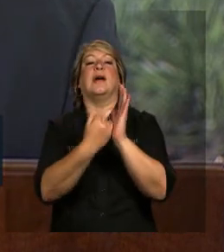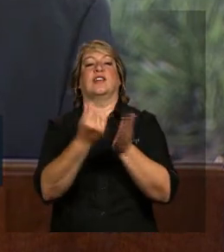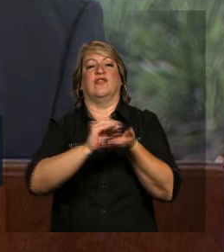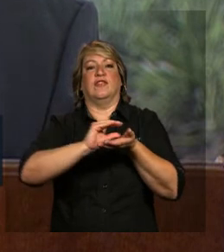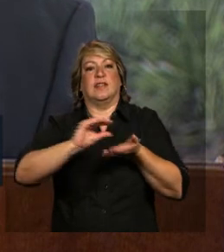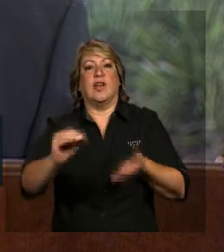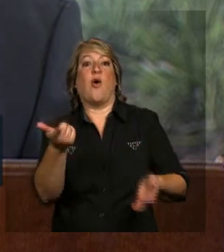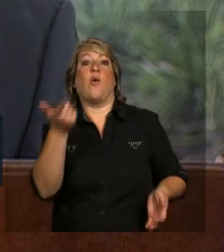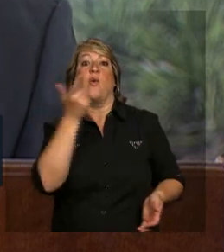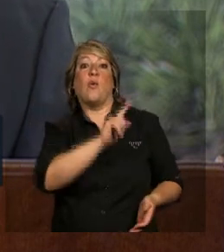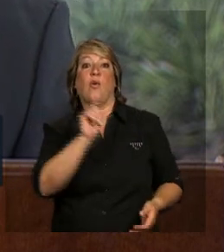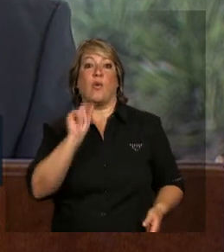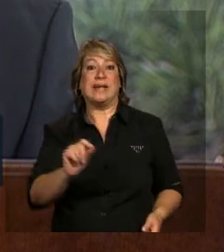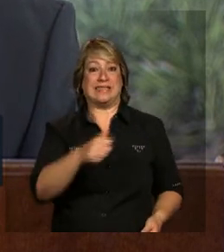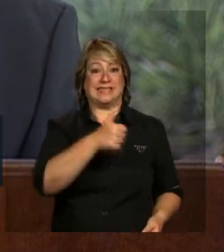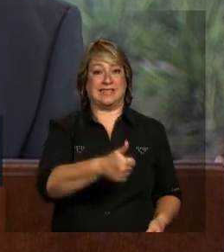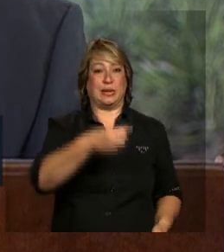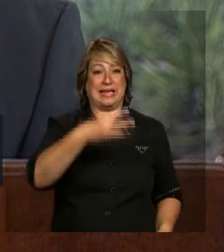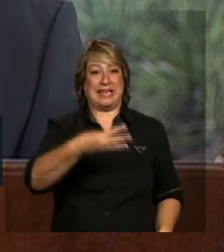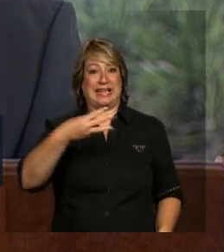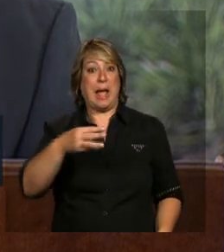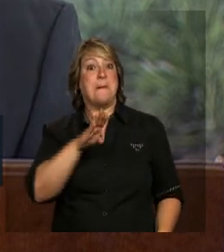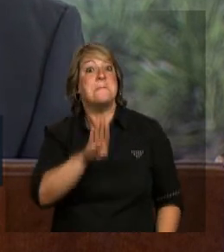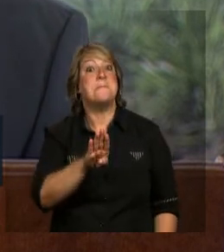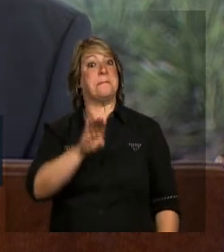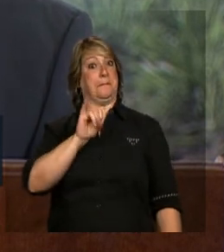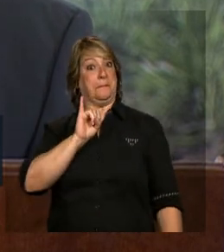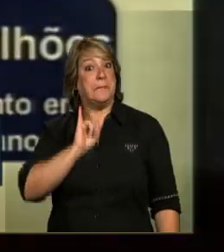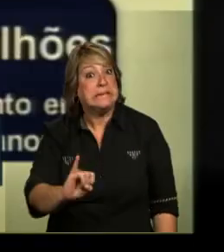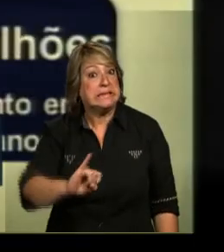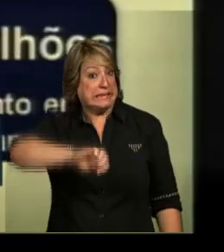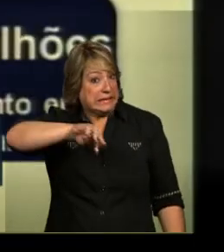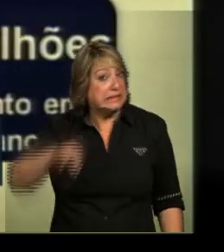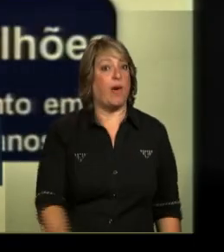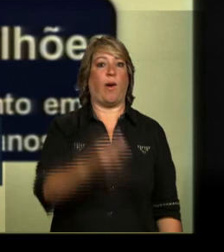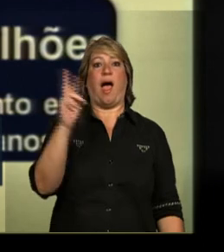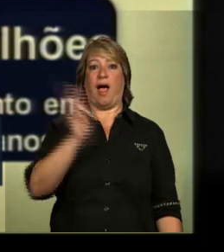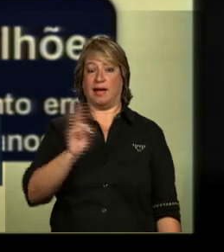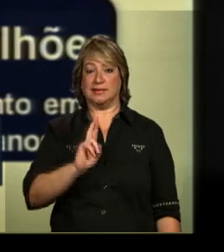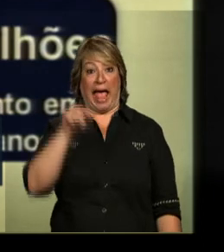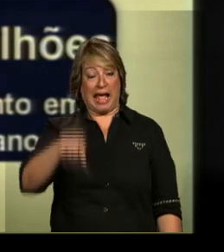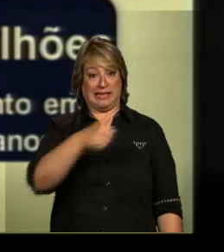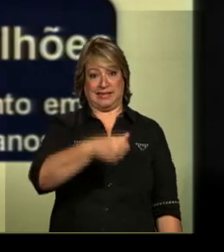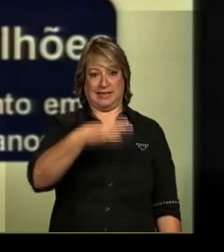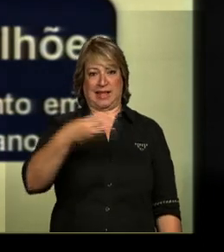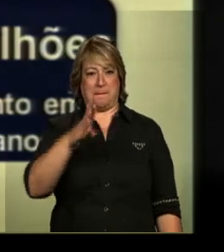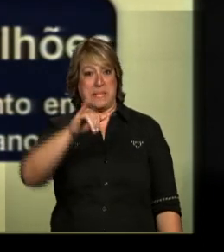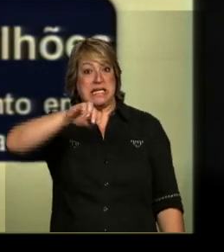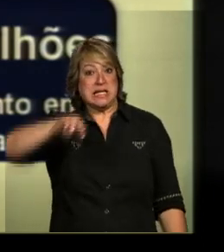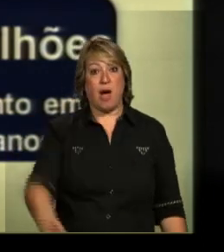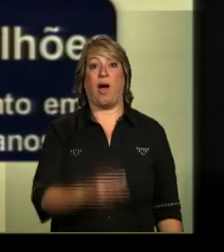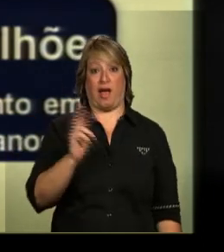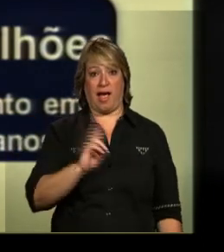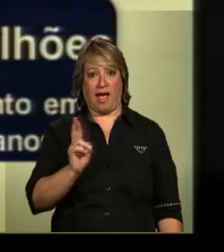de investimentos que alcança 133 bilhões de reais esse 133 bilhões